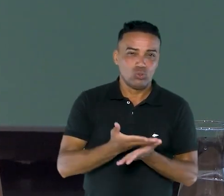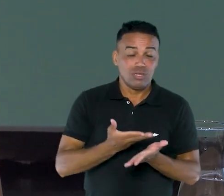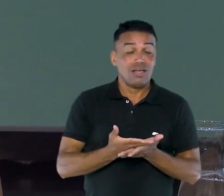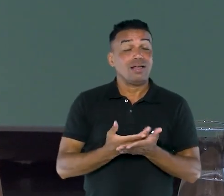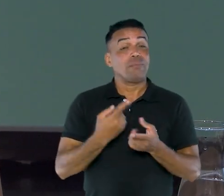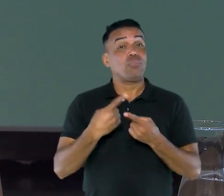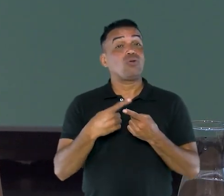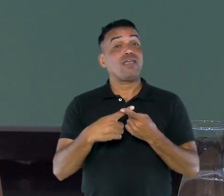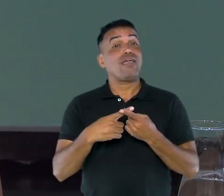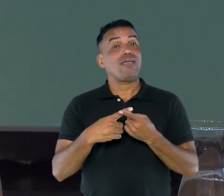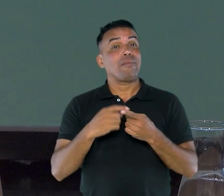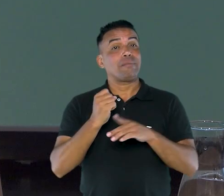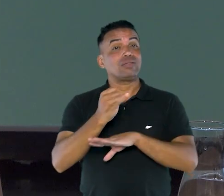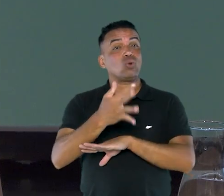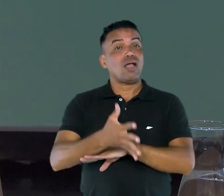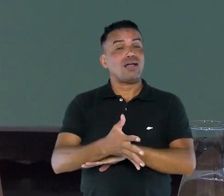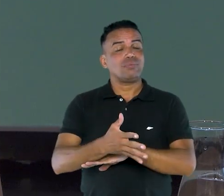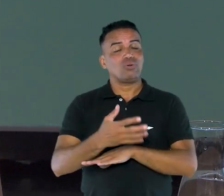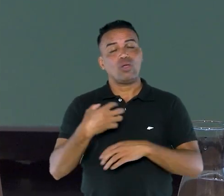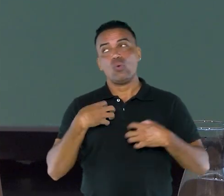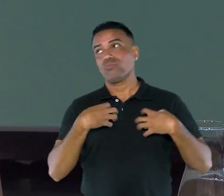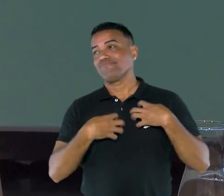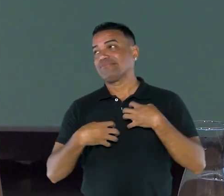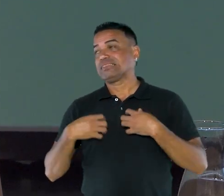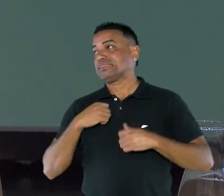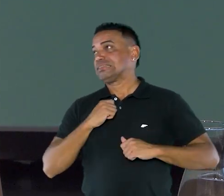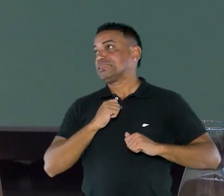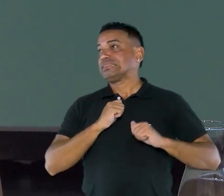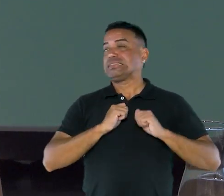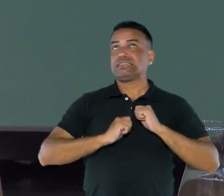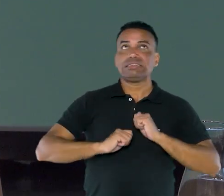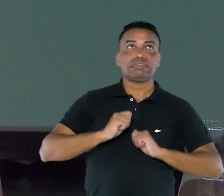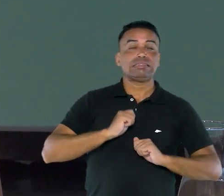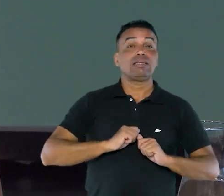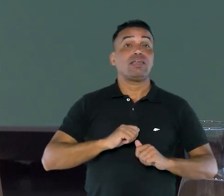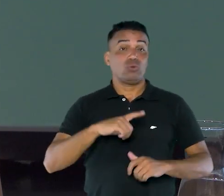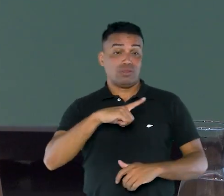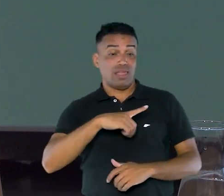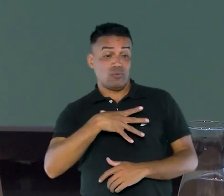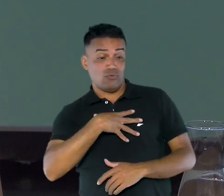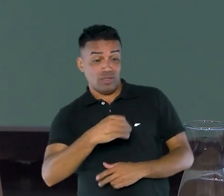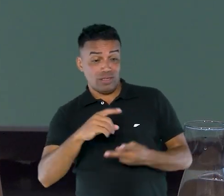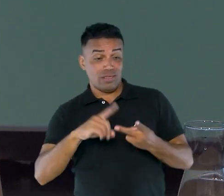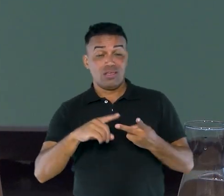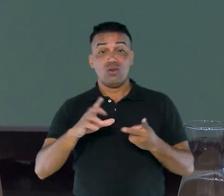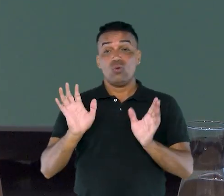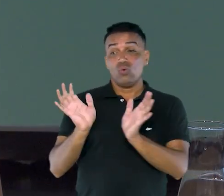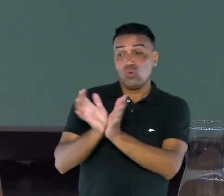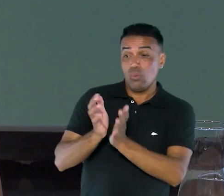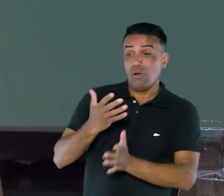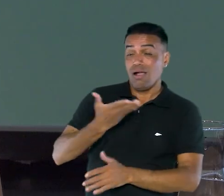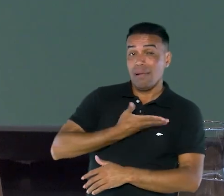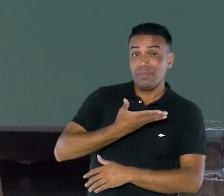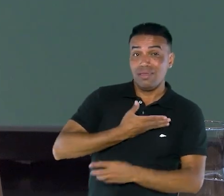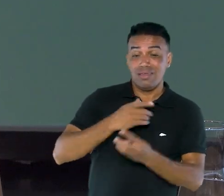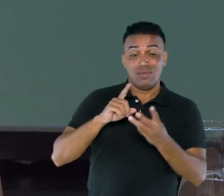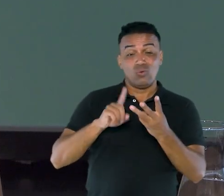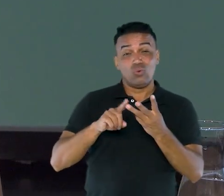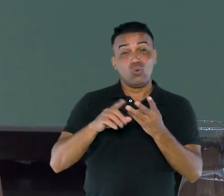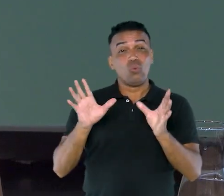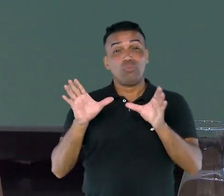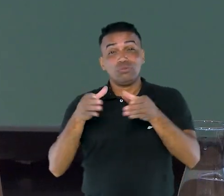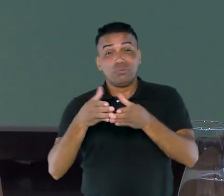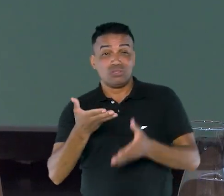Porque estou angustiada, porque tenho um filho, porque tenho amigos, porque amo pessoas, o